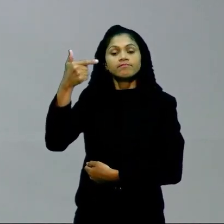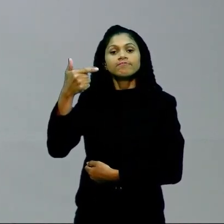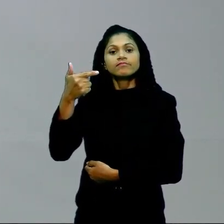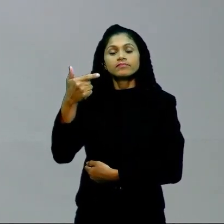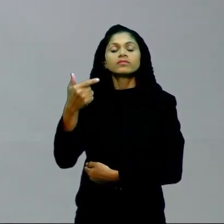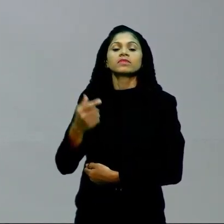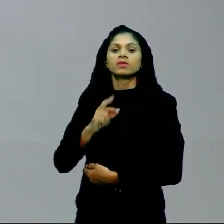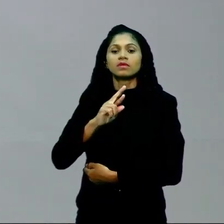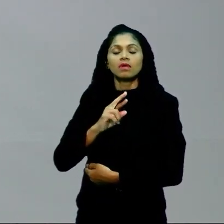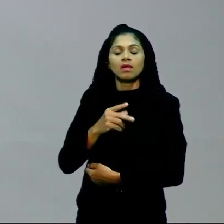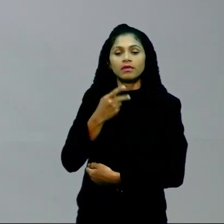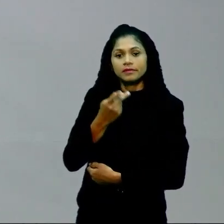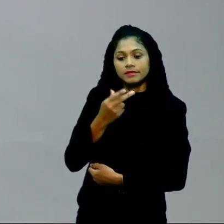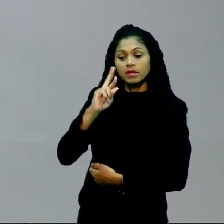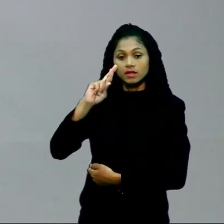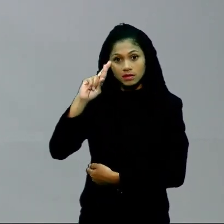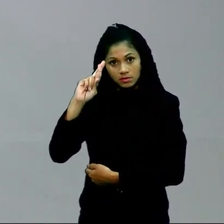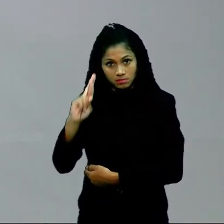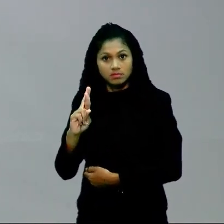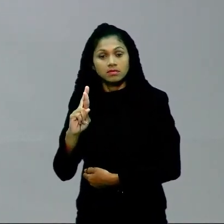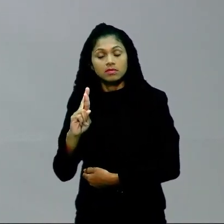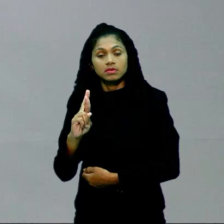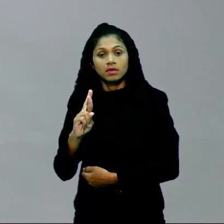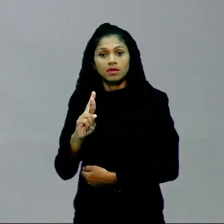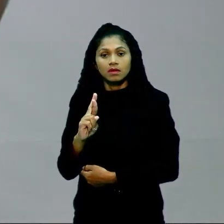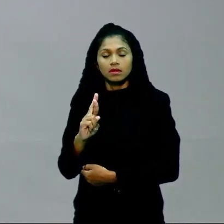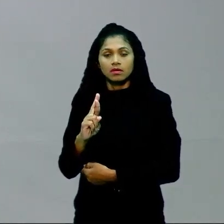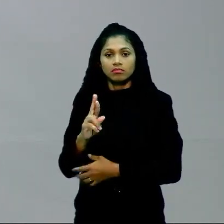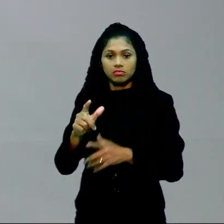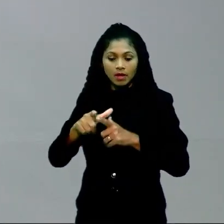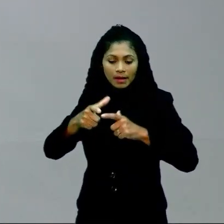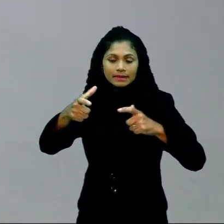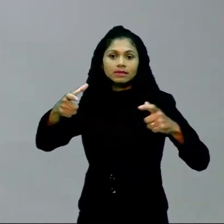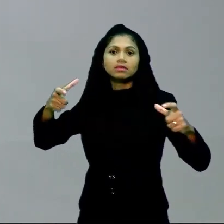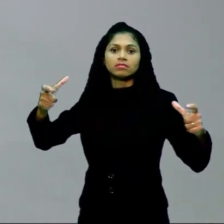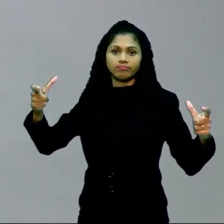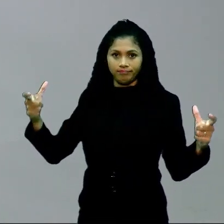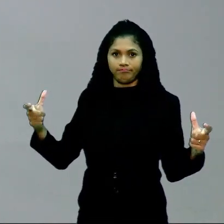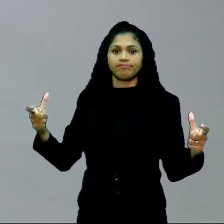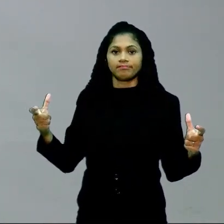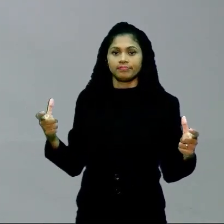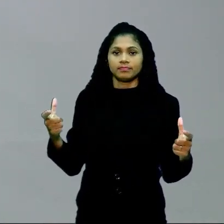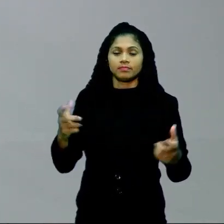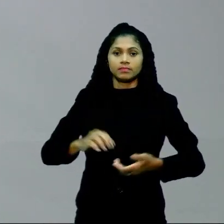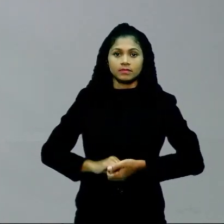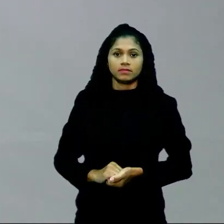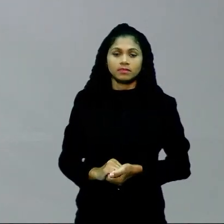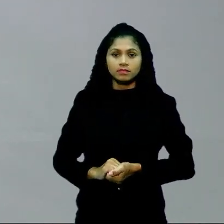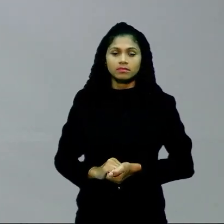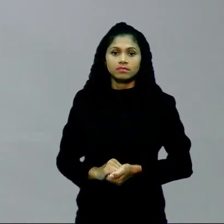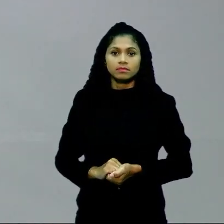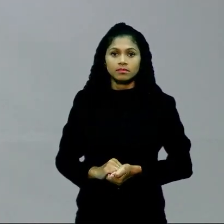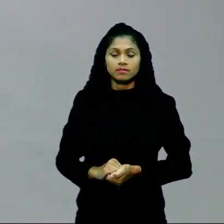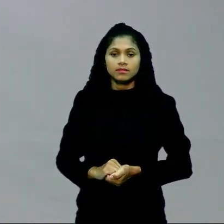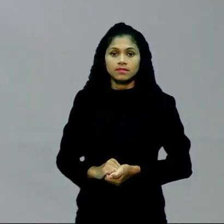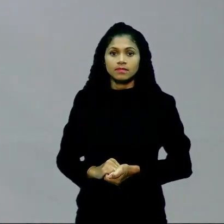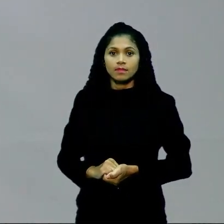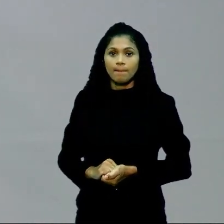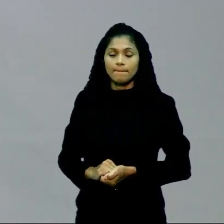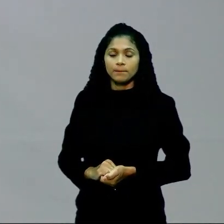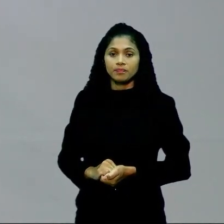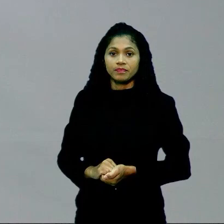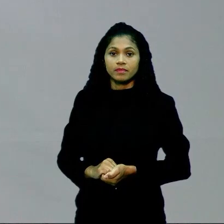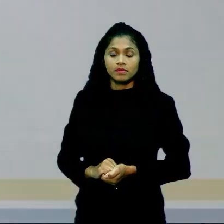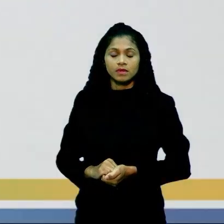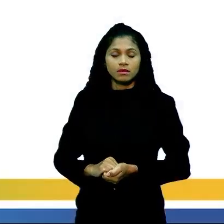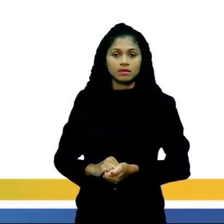muito isso, tá? Ela edifica, ela cresce nesse momento, tudo bem? Então,